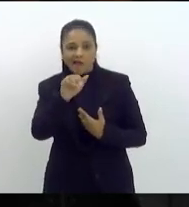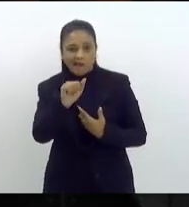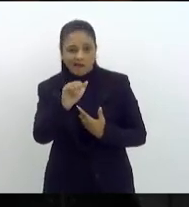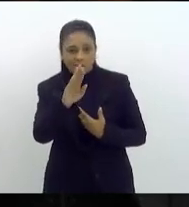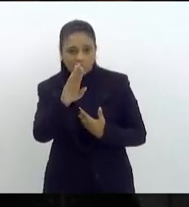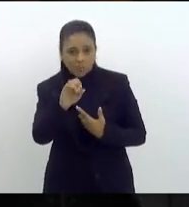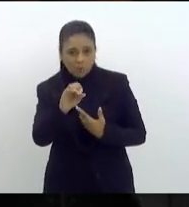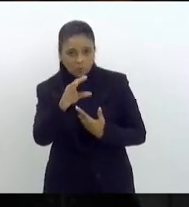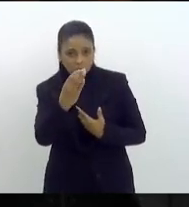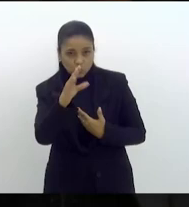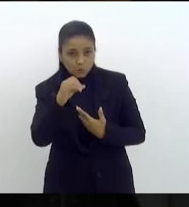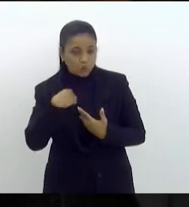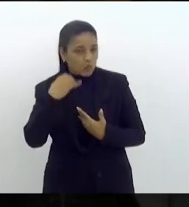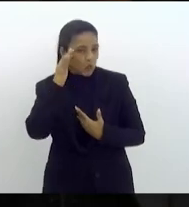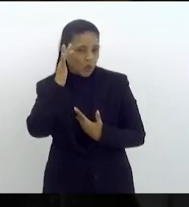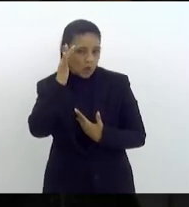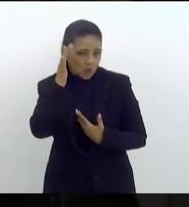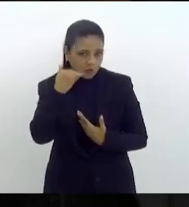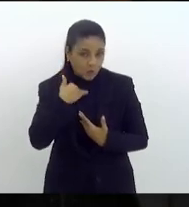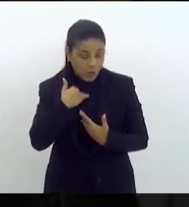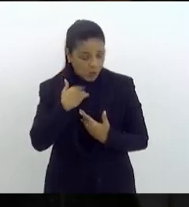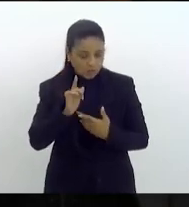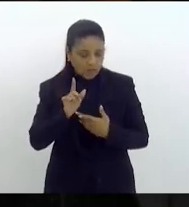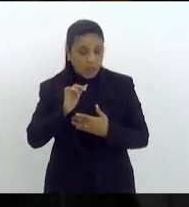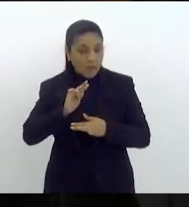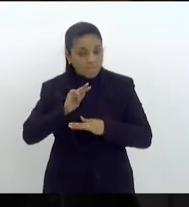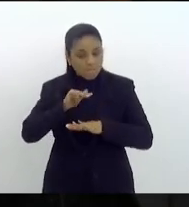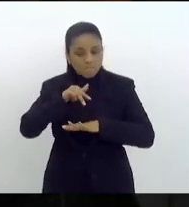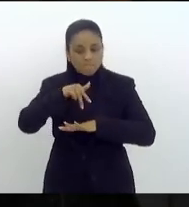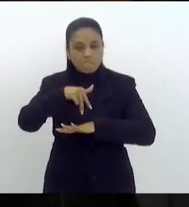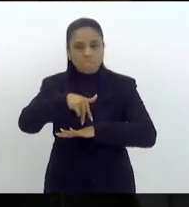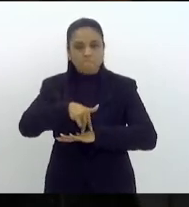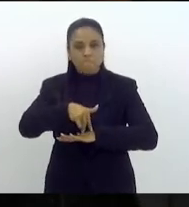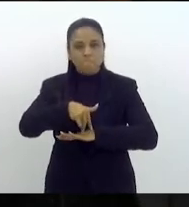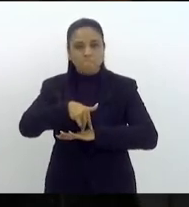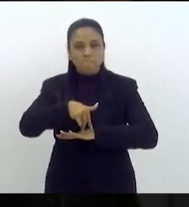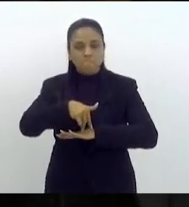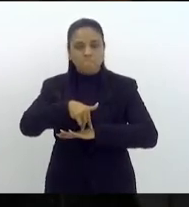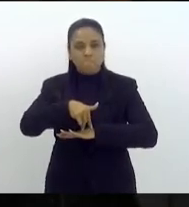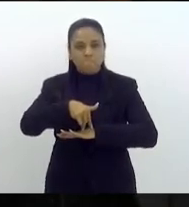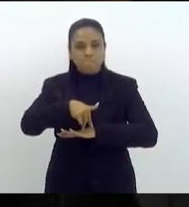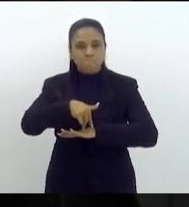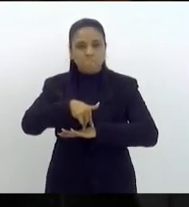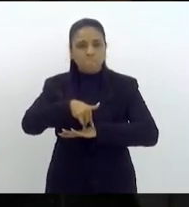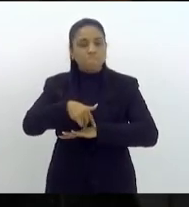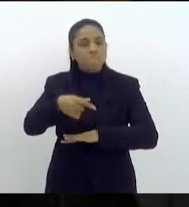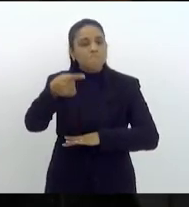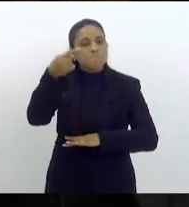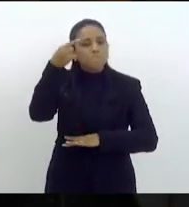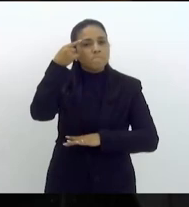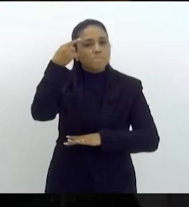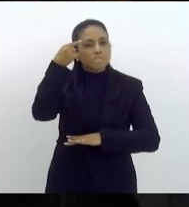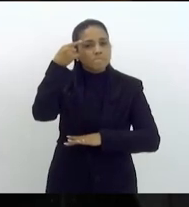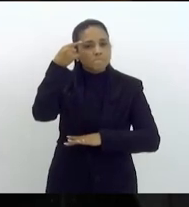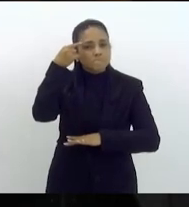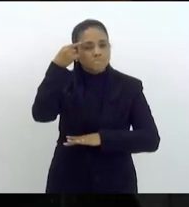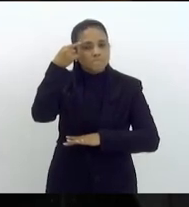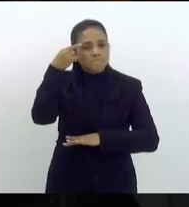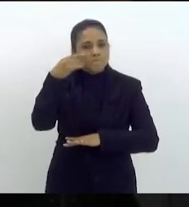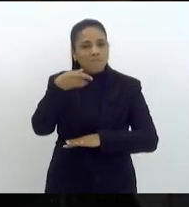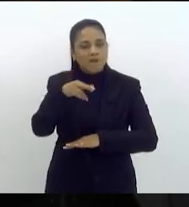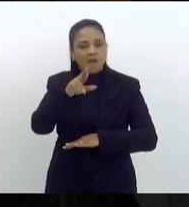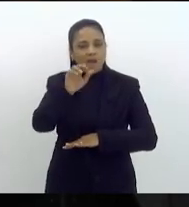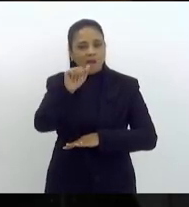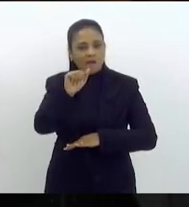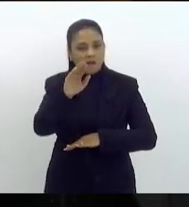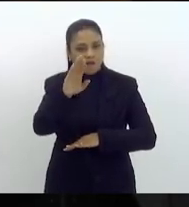eu tenho posições ideológicas Eu tenho um arcabouço no mínimo humanitário